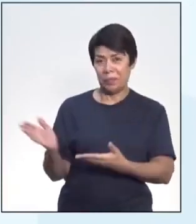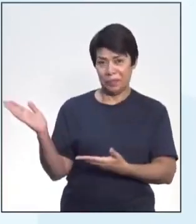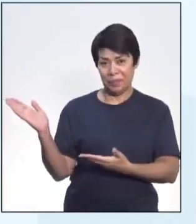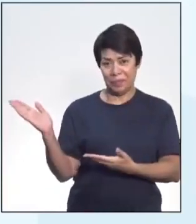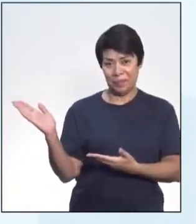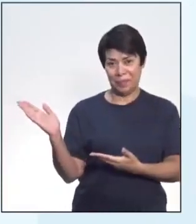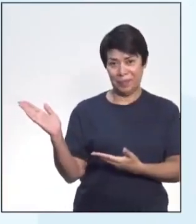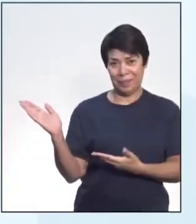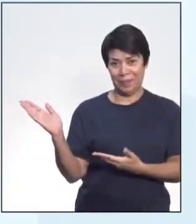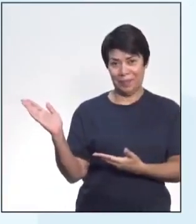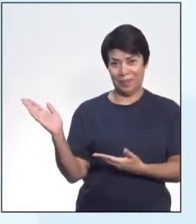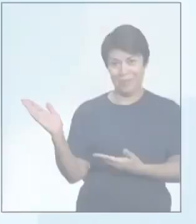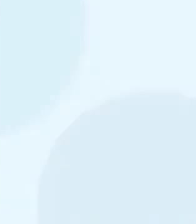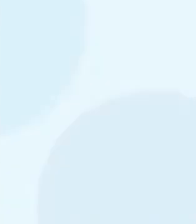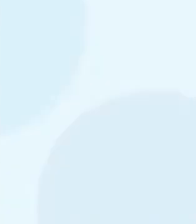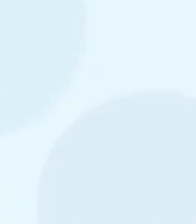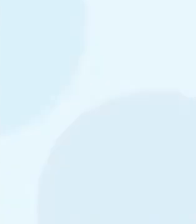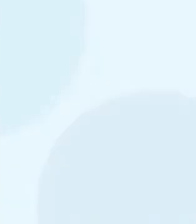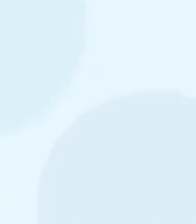Vamos lá?